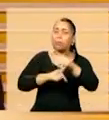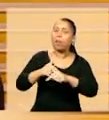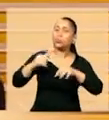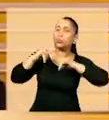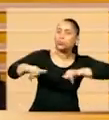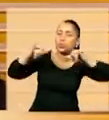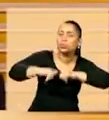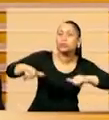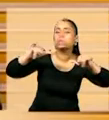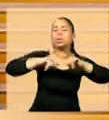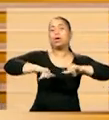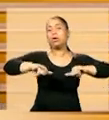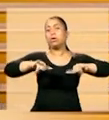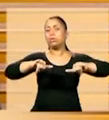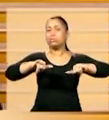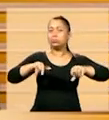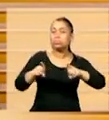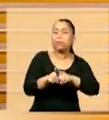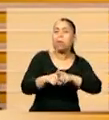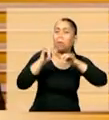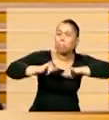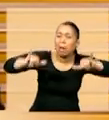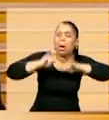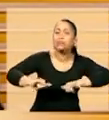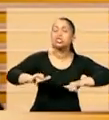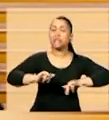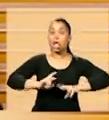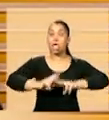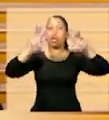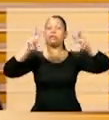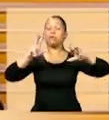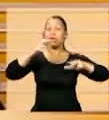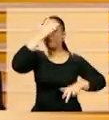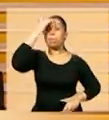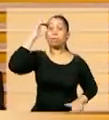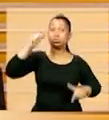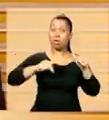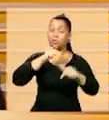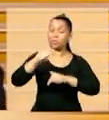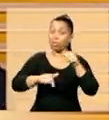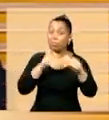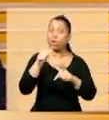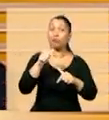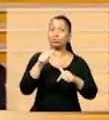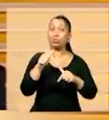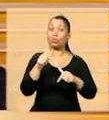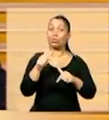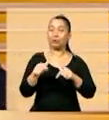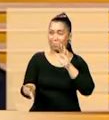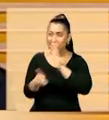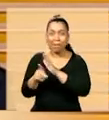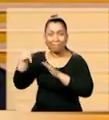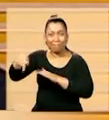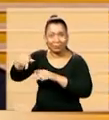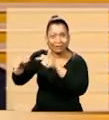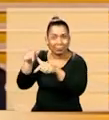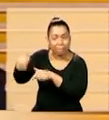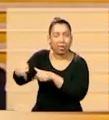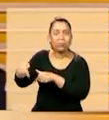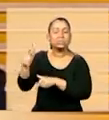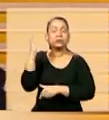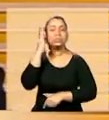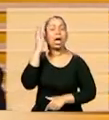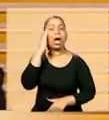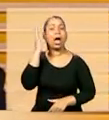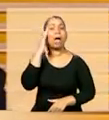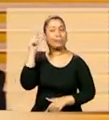de divulgação, de marketing, é o que faz a diferença para o trabalhador do chão de fábrica ali saber que ele pode